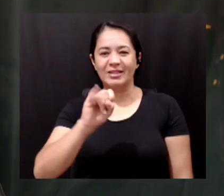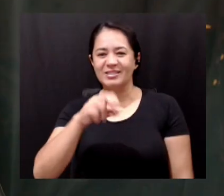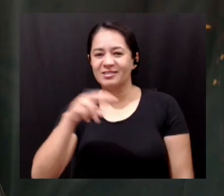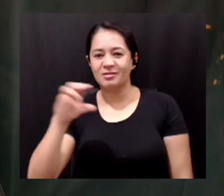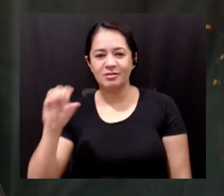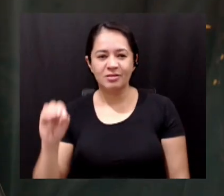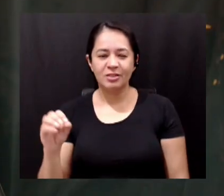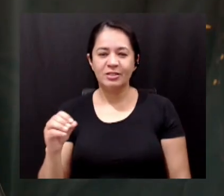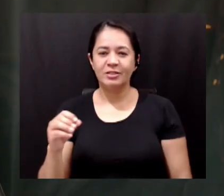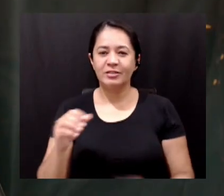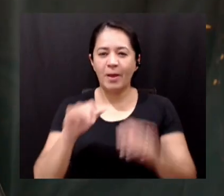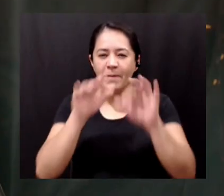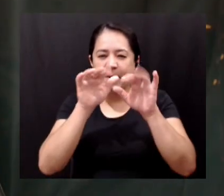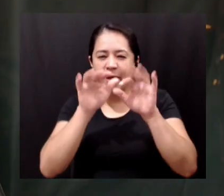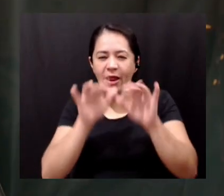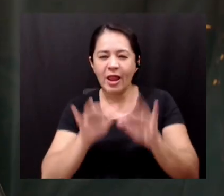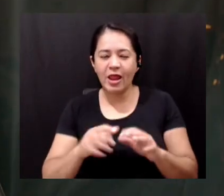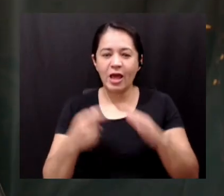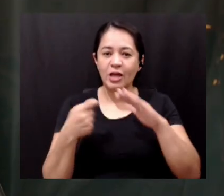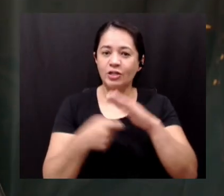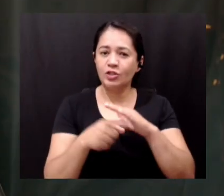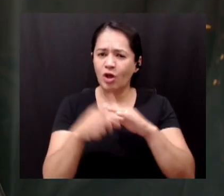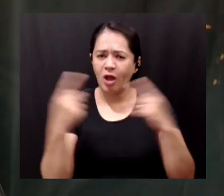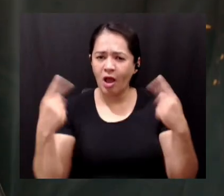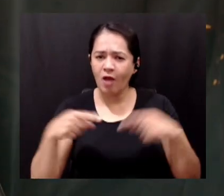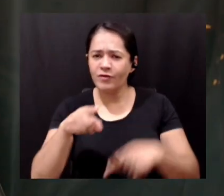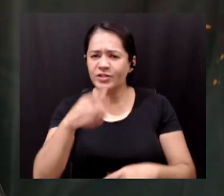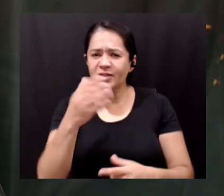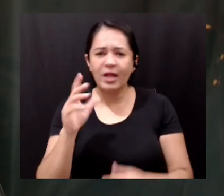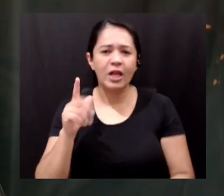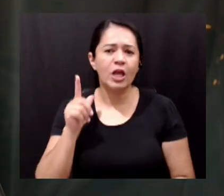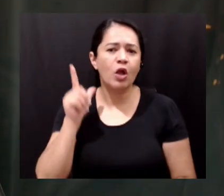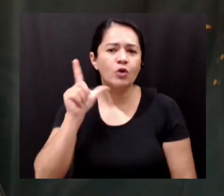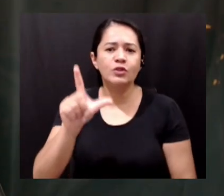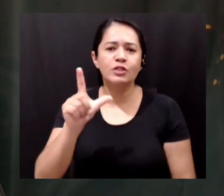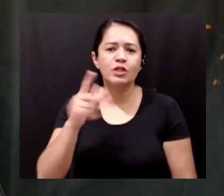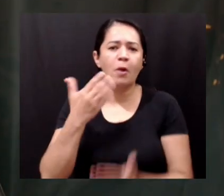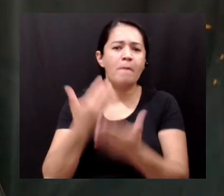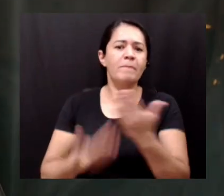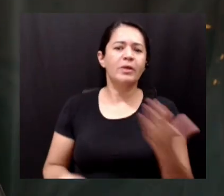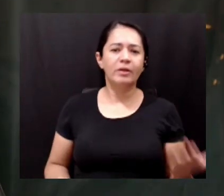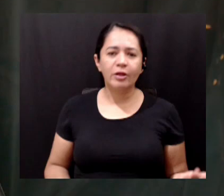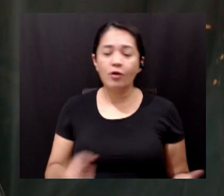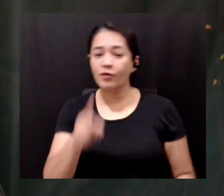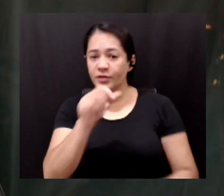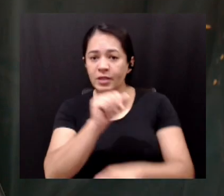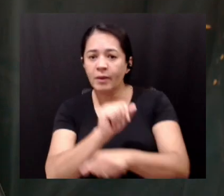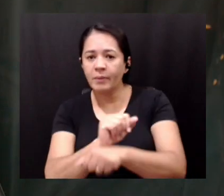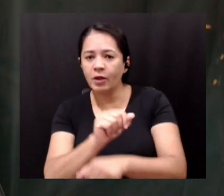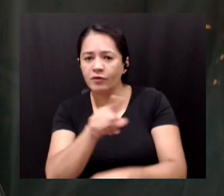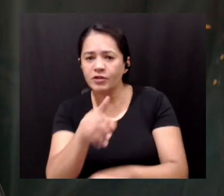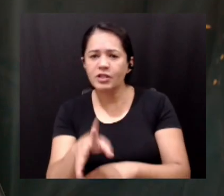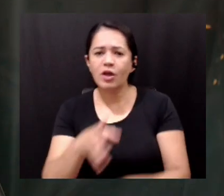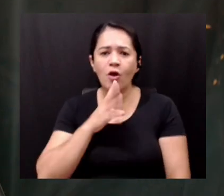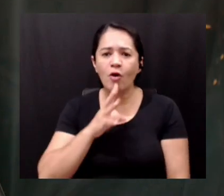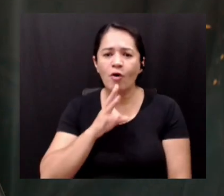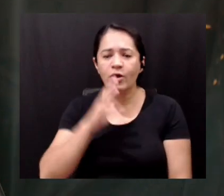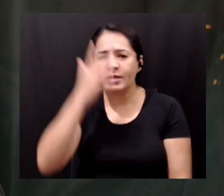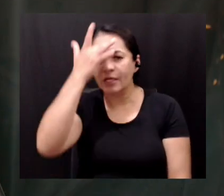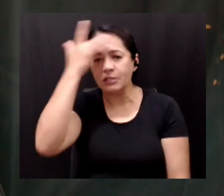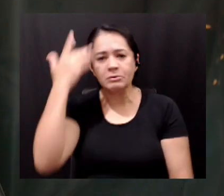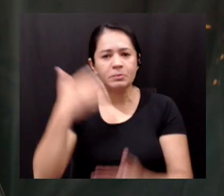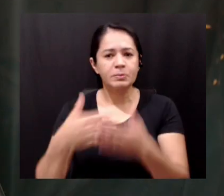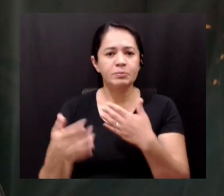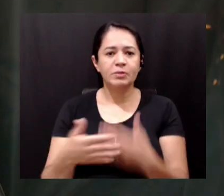né? E aí, você ganhou? Você perdeu? Você conseguiu parar? Você conhece alguém? Manda mensagem pra gente, daqui a pouquinho a gente já atende você,